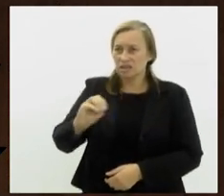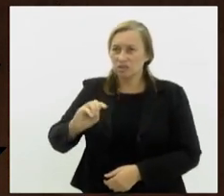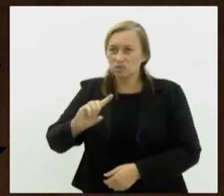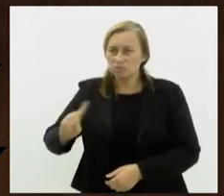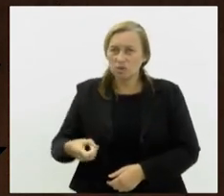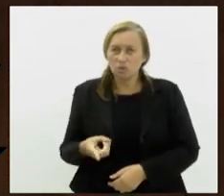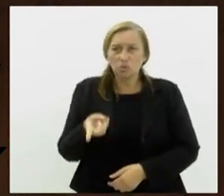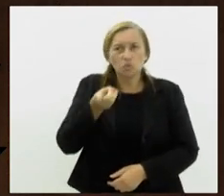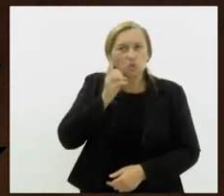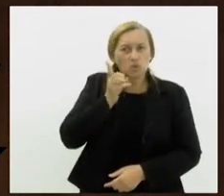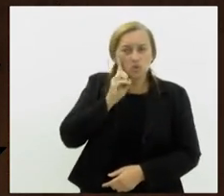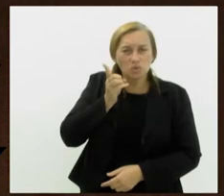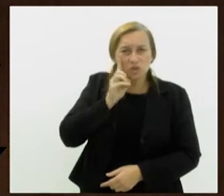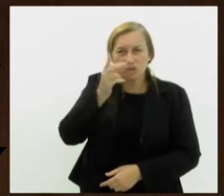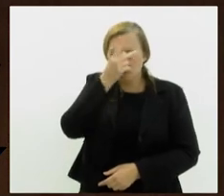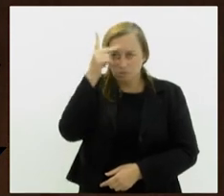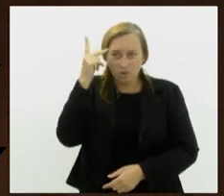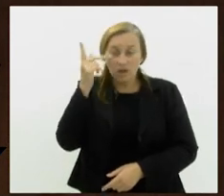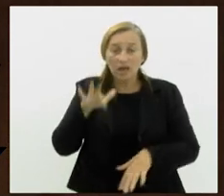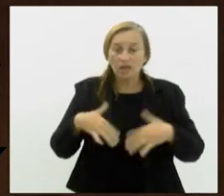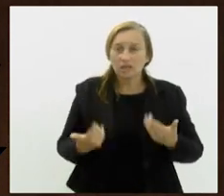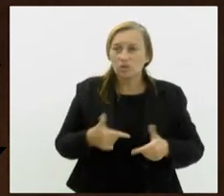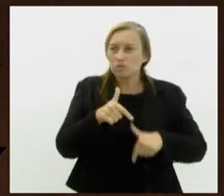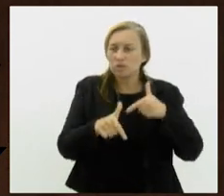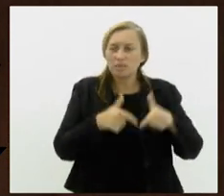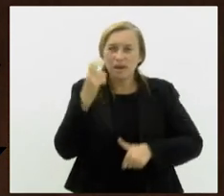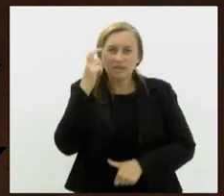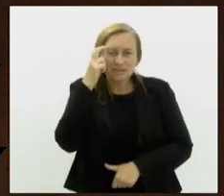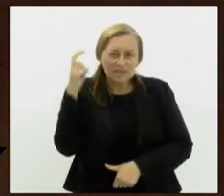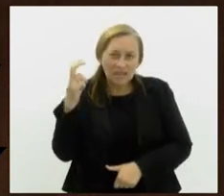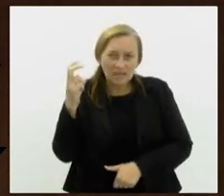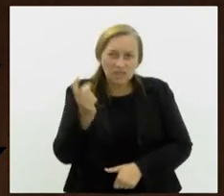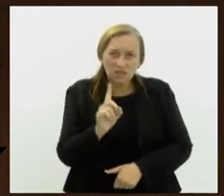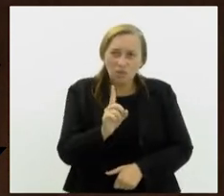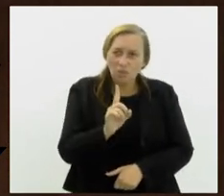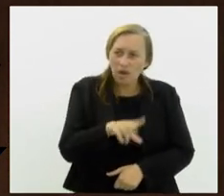dia. Então, o trabalho de inteligência não é